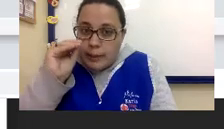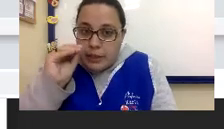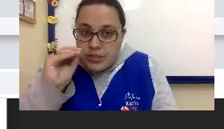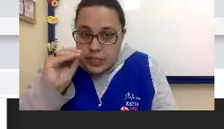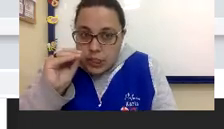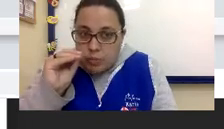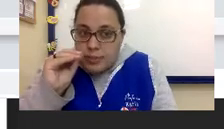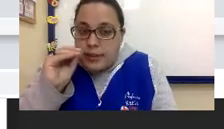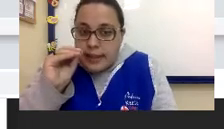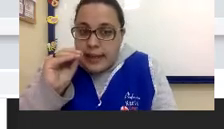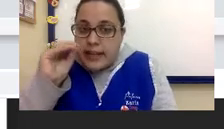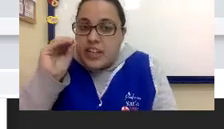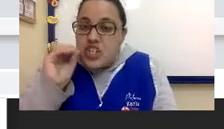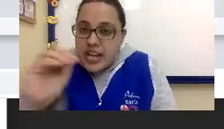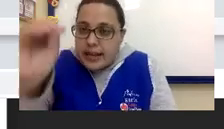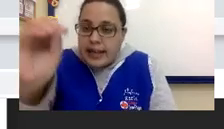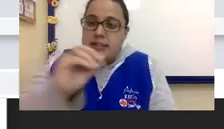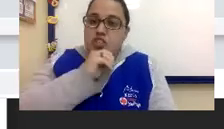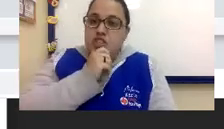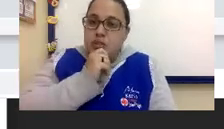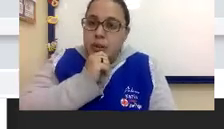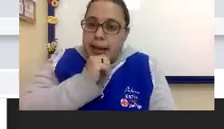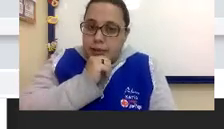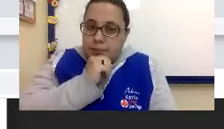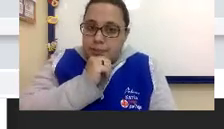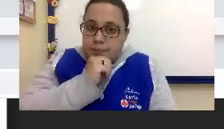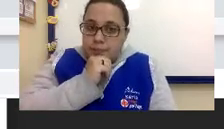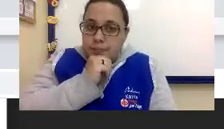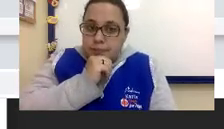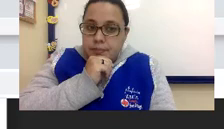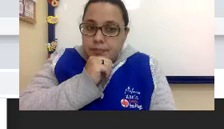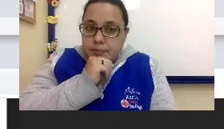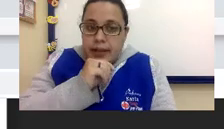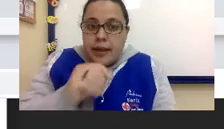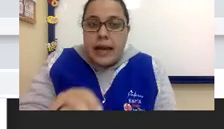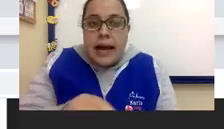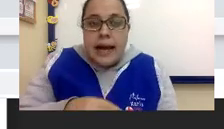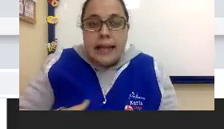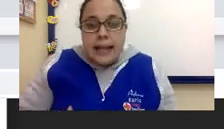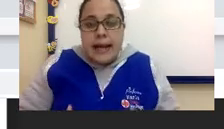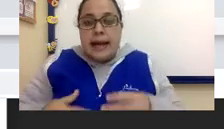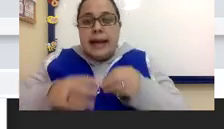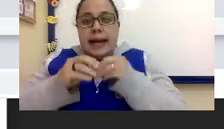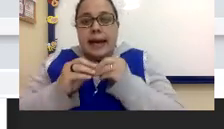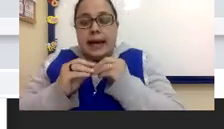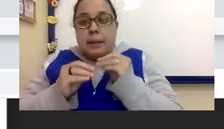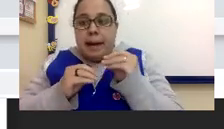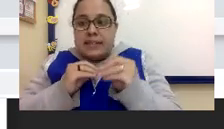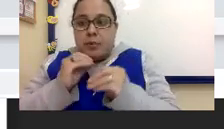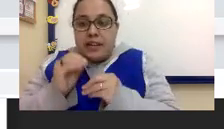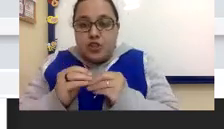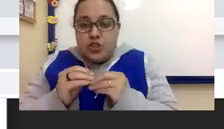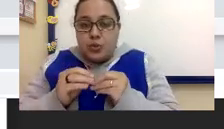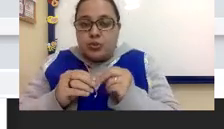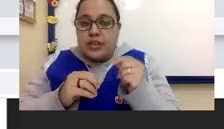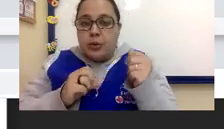outro caminhozinho, né? Que chega lá nesse intestino delgado, né? Aí lá, ele passa